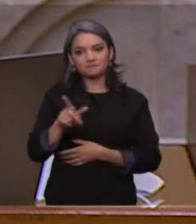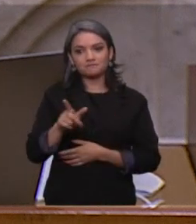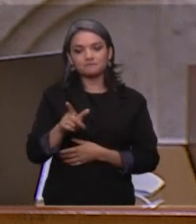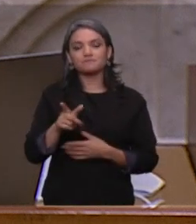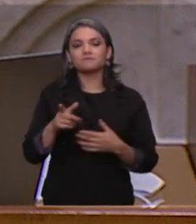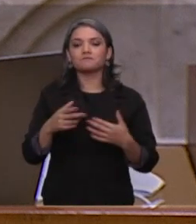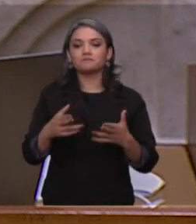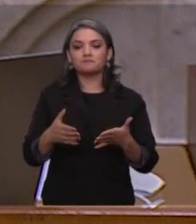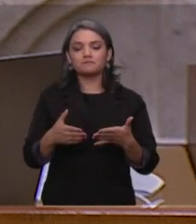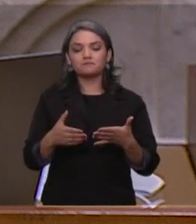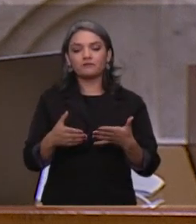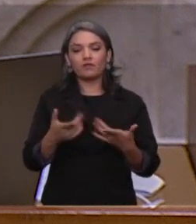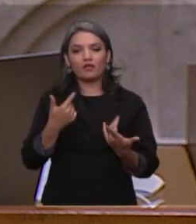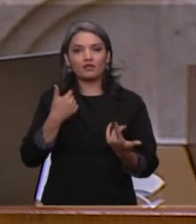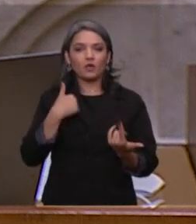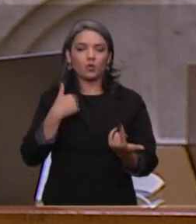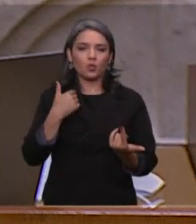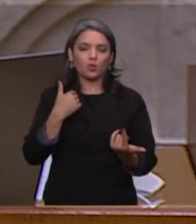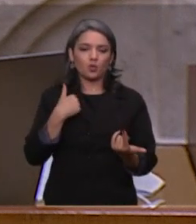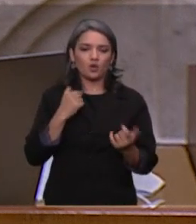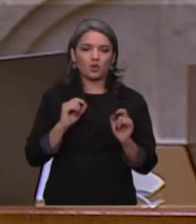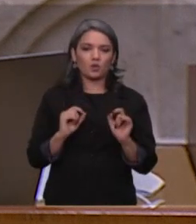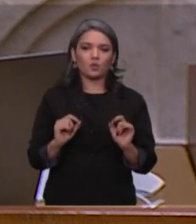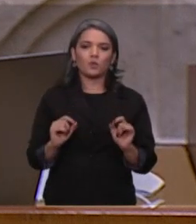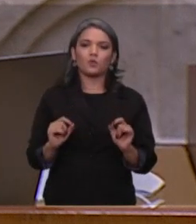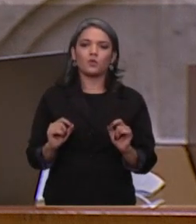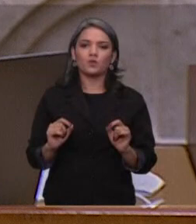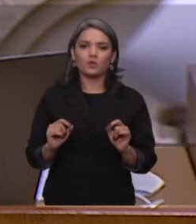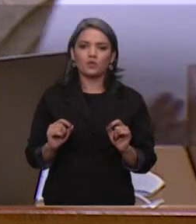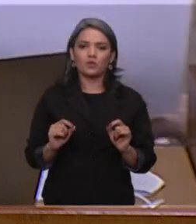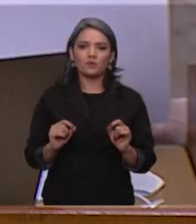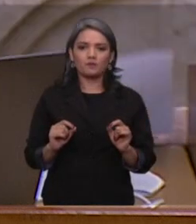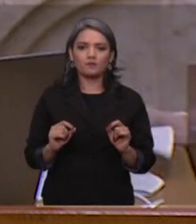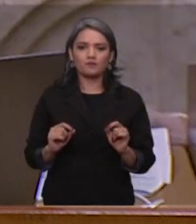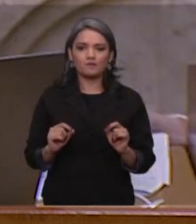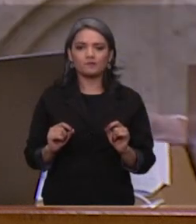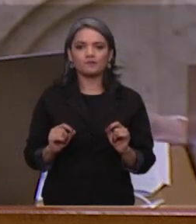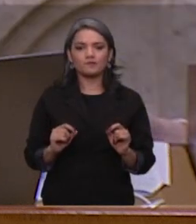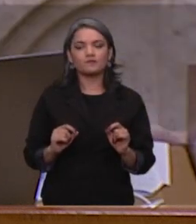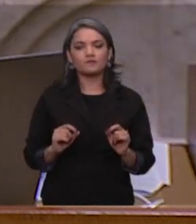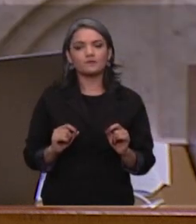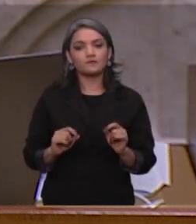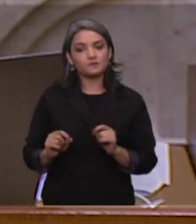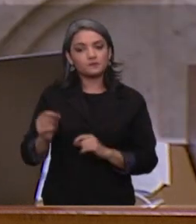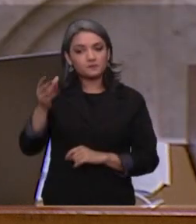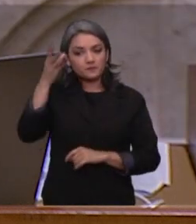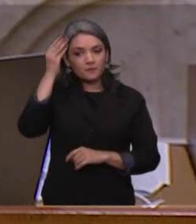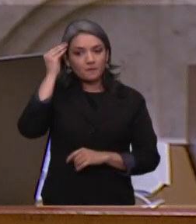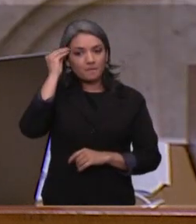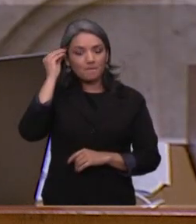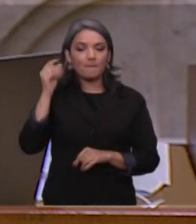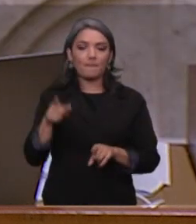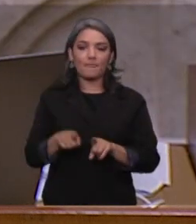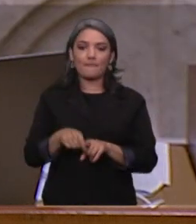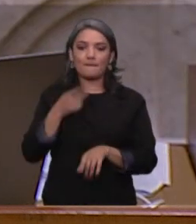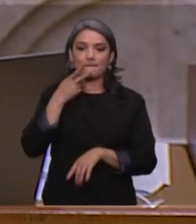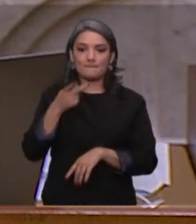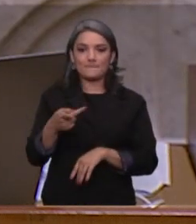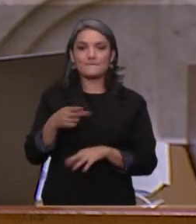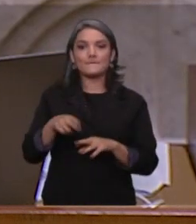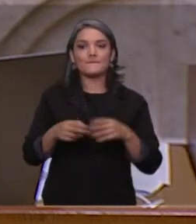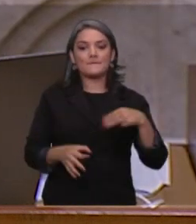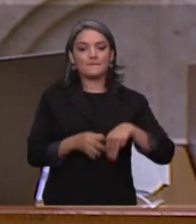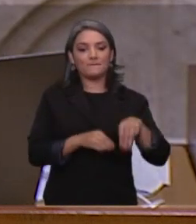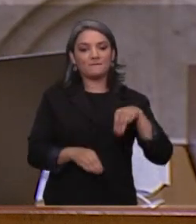perfeitamente entendo e devo dizer, por favor dos ministros André Mendonça,